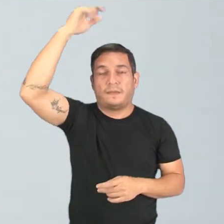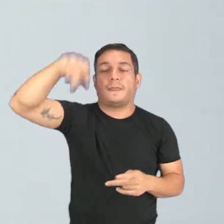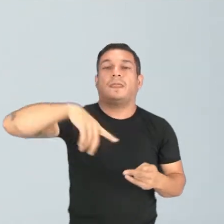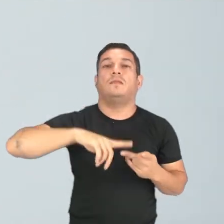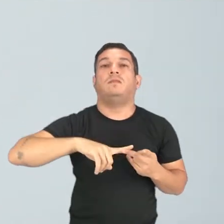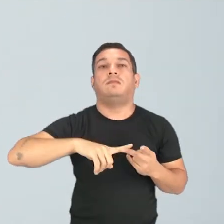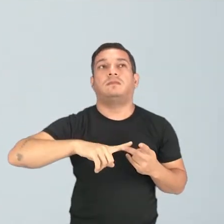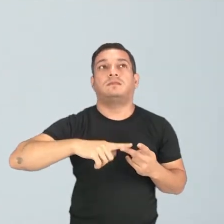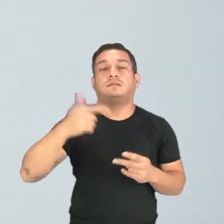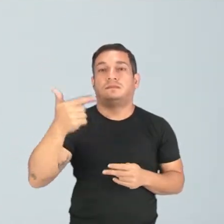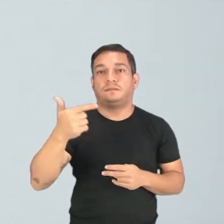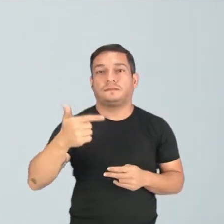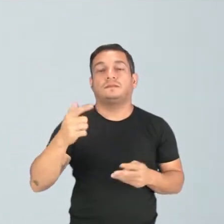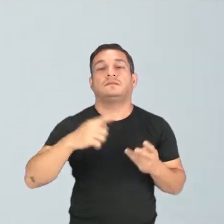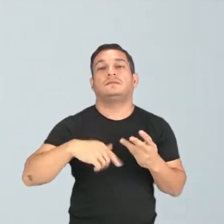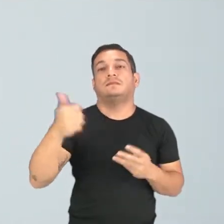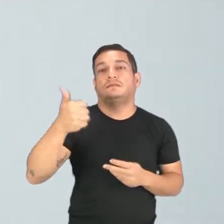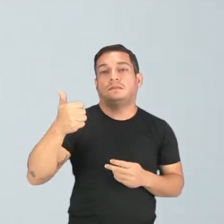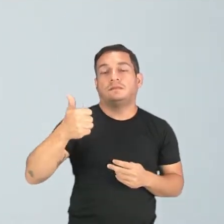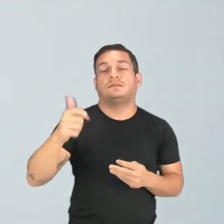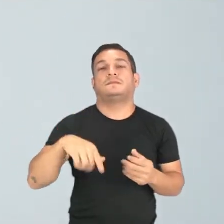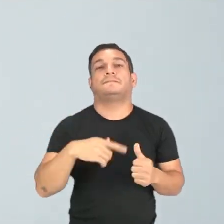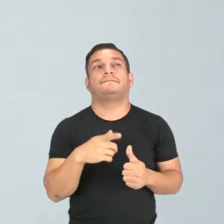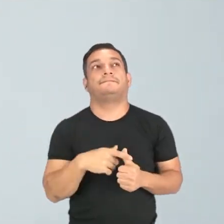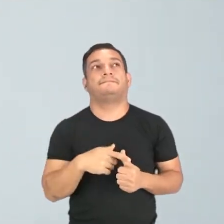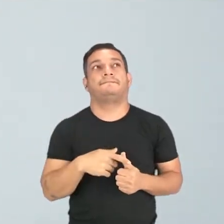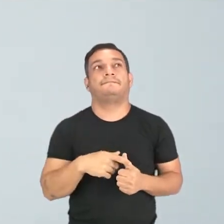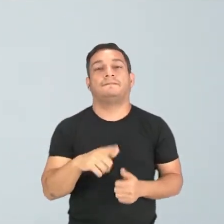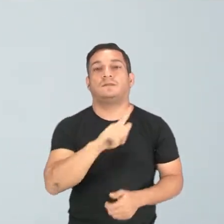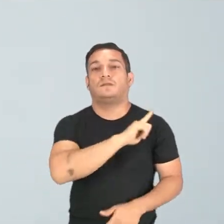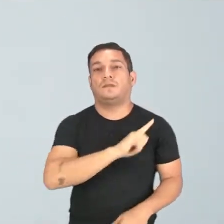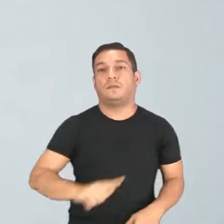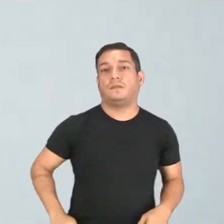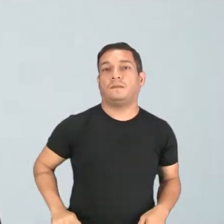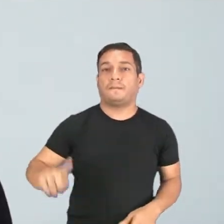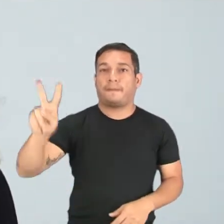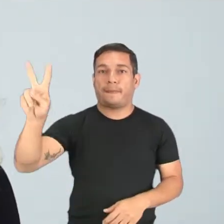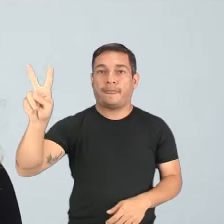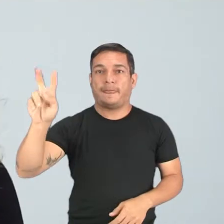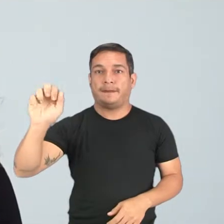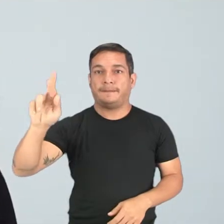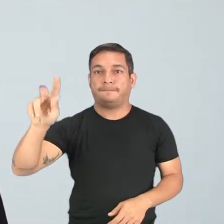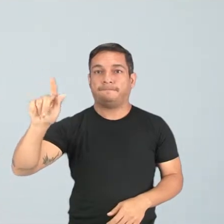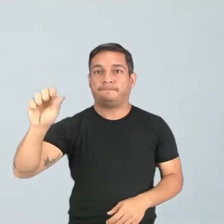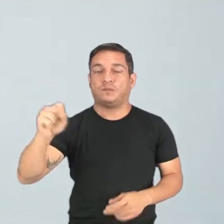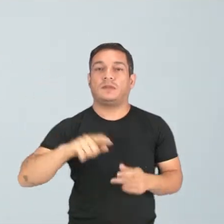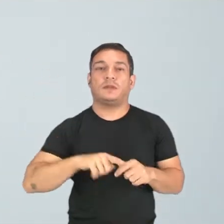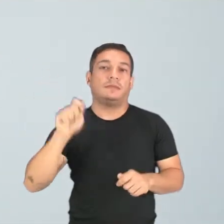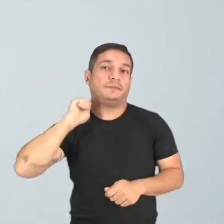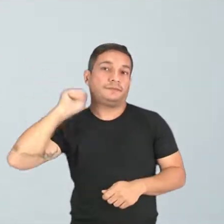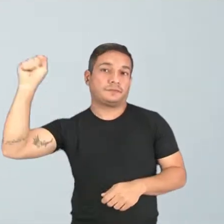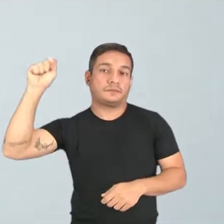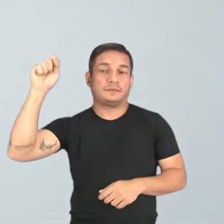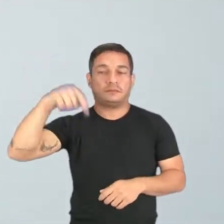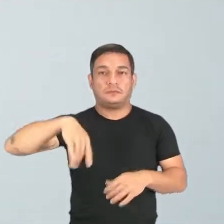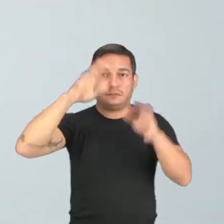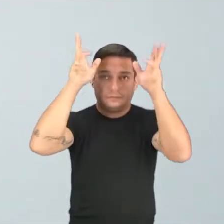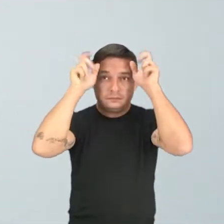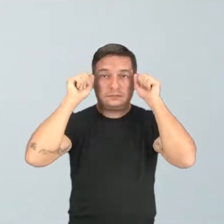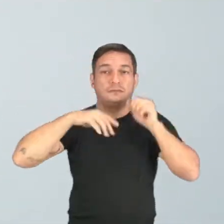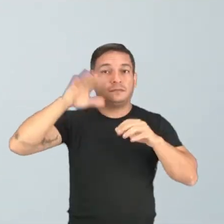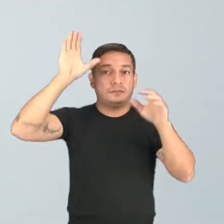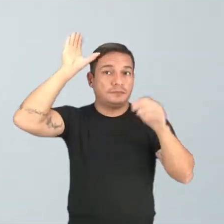II, Dom Pedro I, né, Getúlio Vargas, Tiradentes. No Acre nós temos